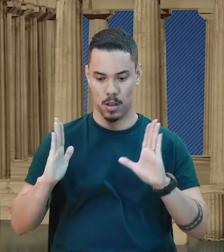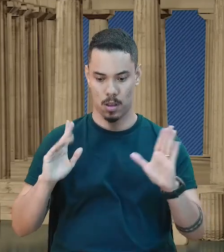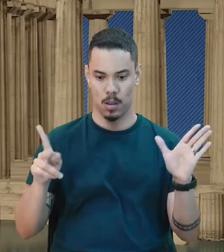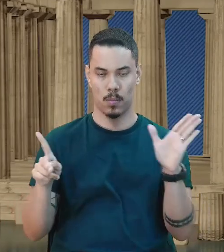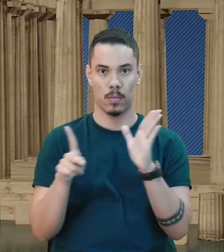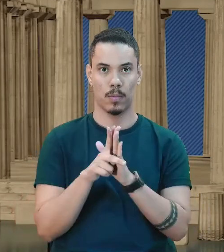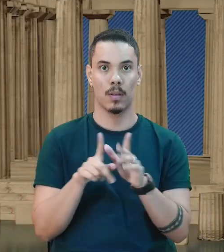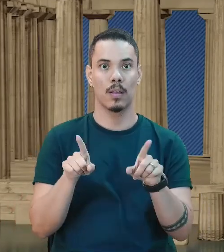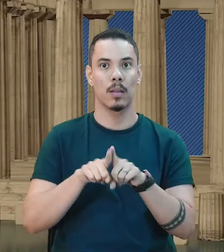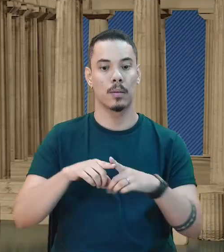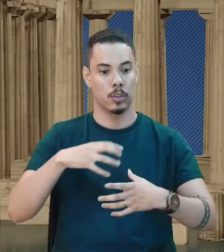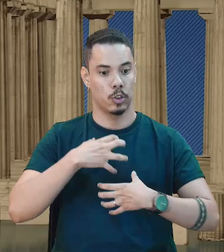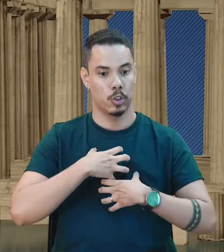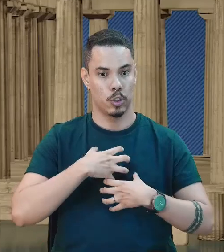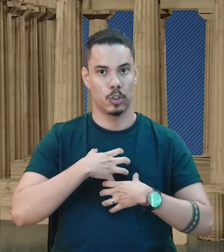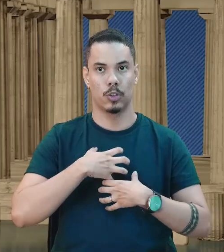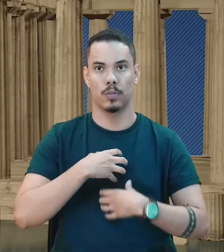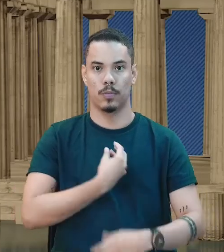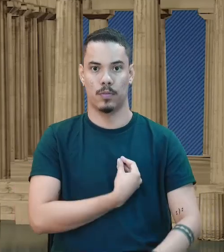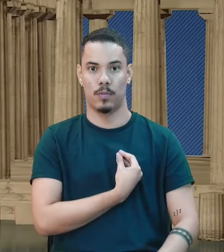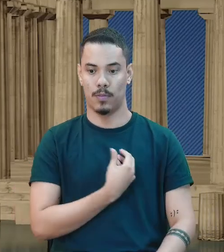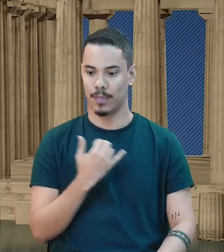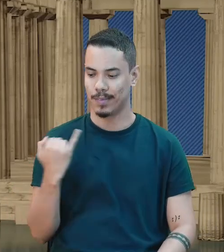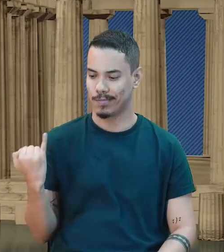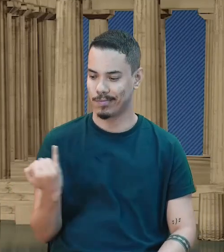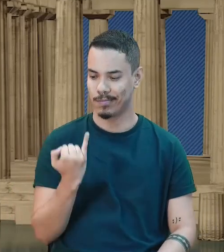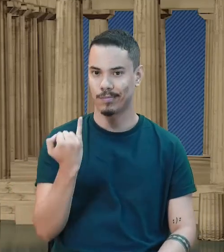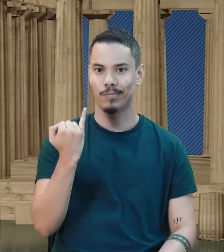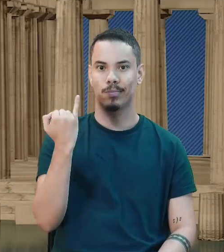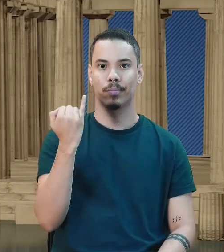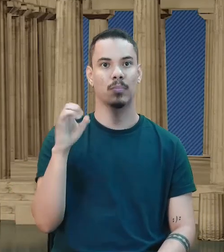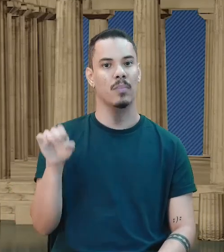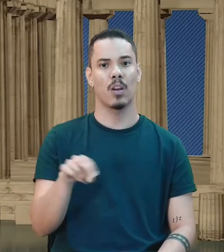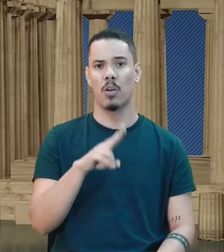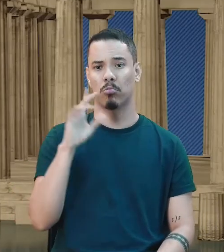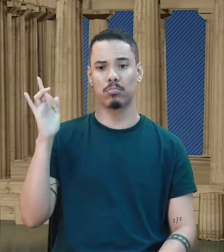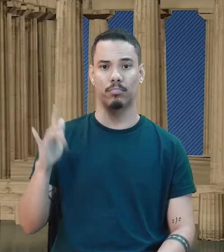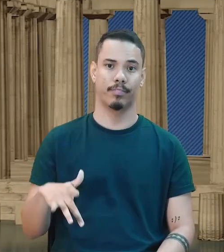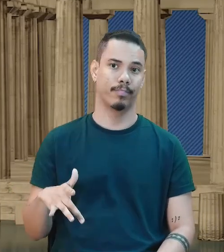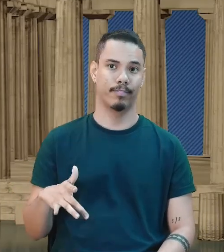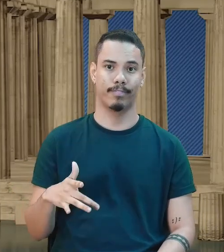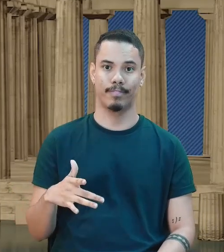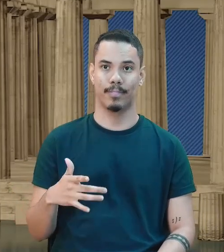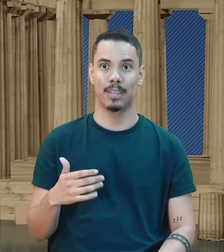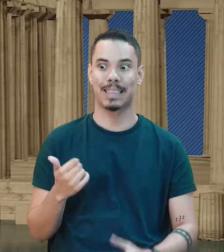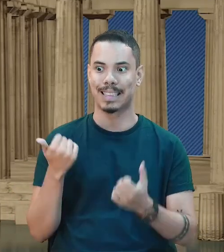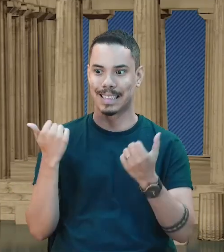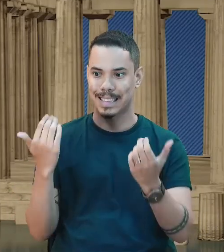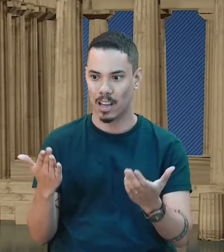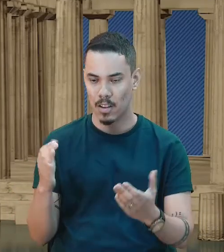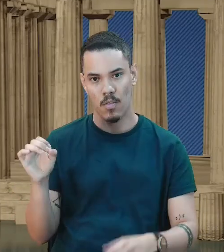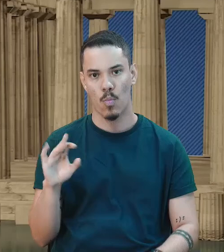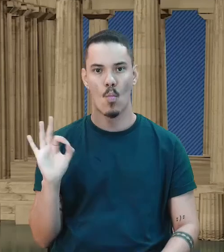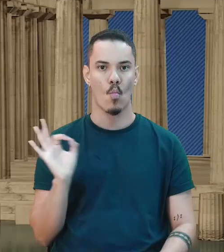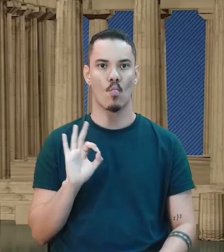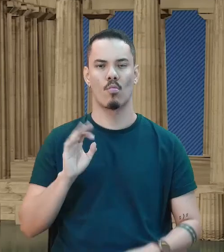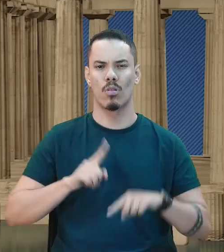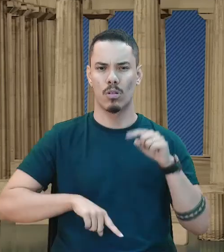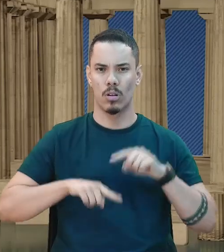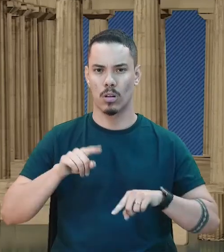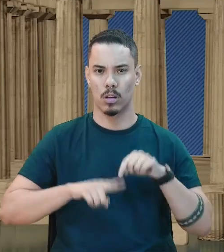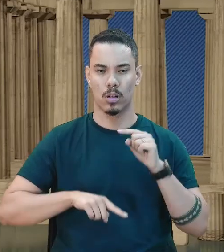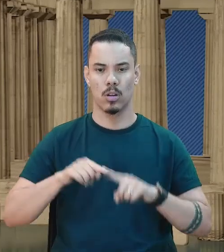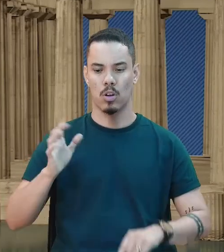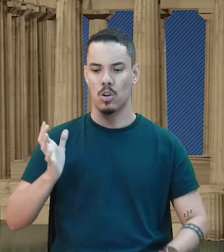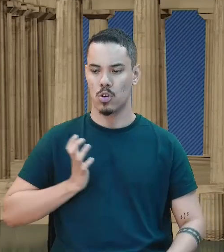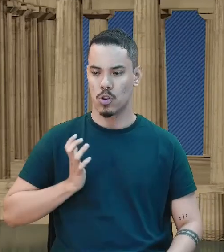de viver, a importância ou a não importância que eles davam aos bens materiais, à luxúria,